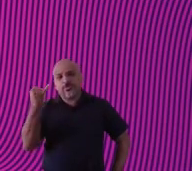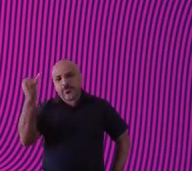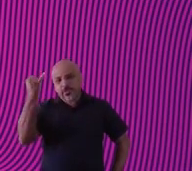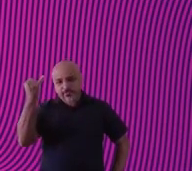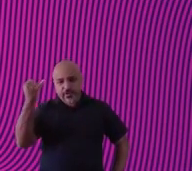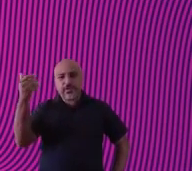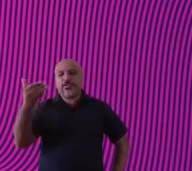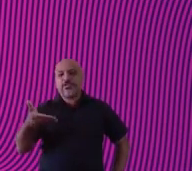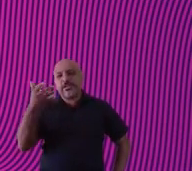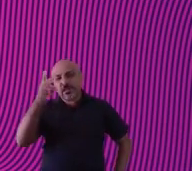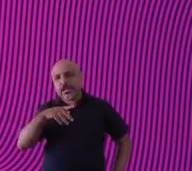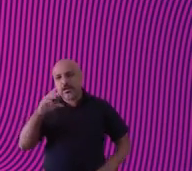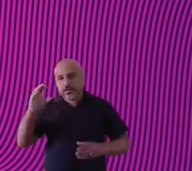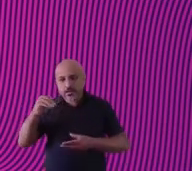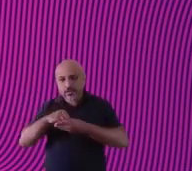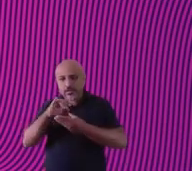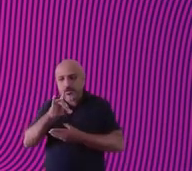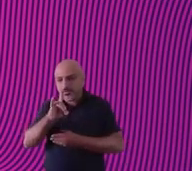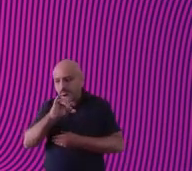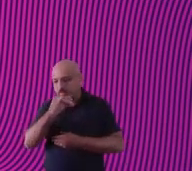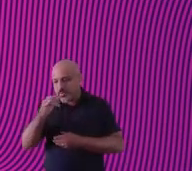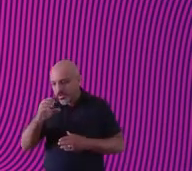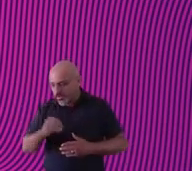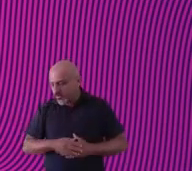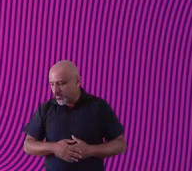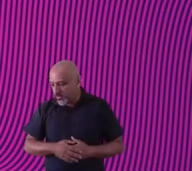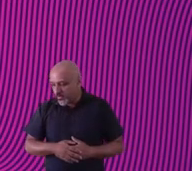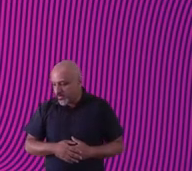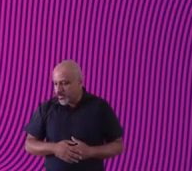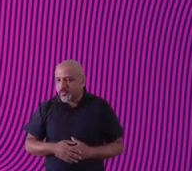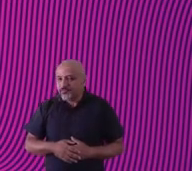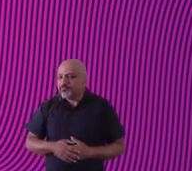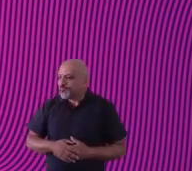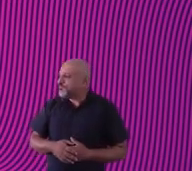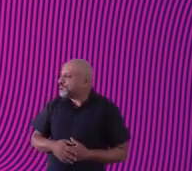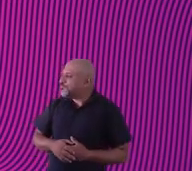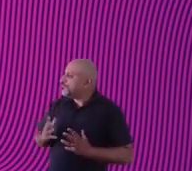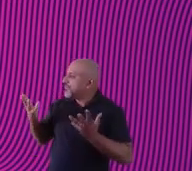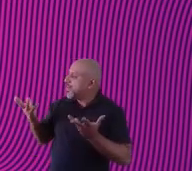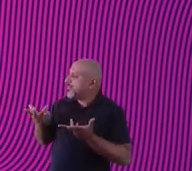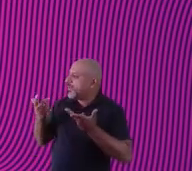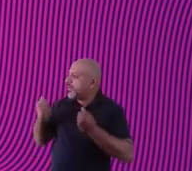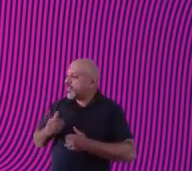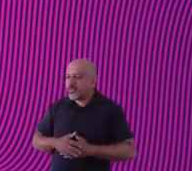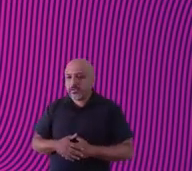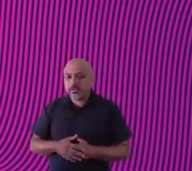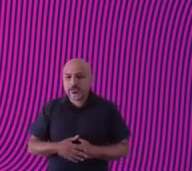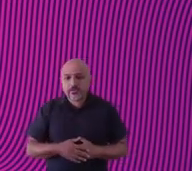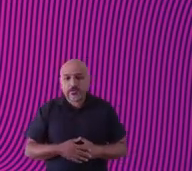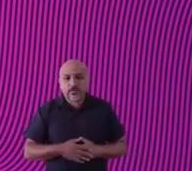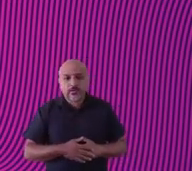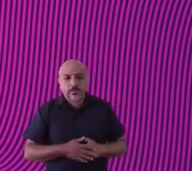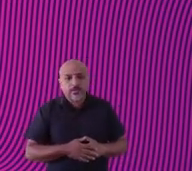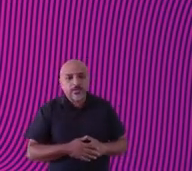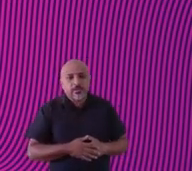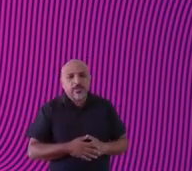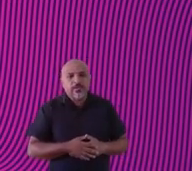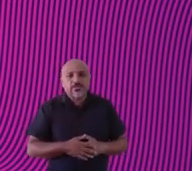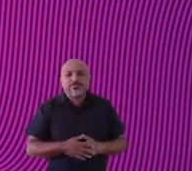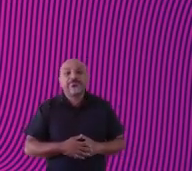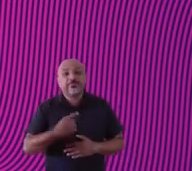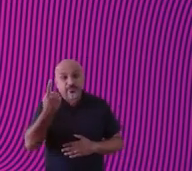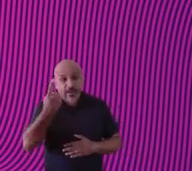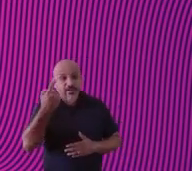na redução sabe que maravilha né o Ângelo mais uma aqui